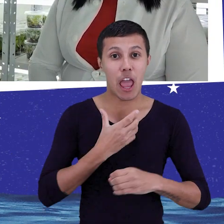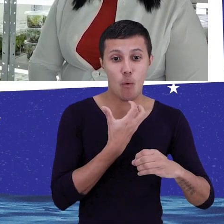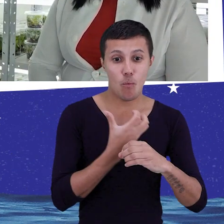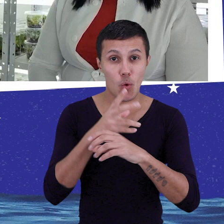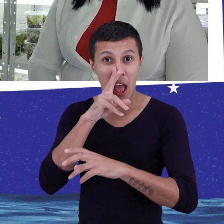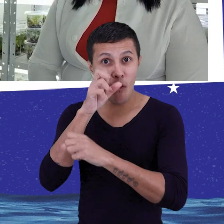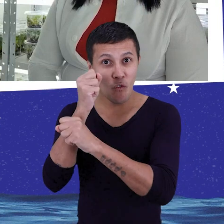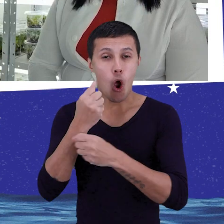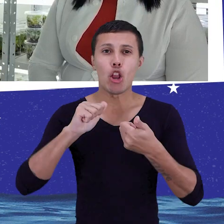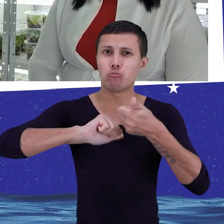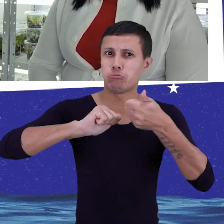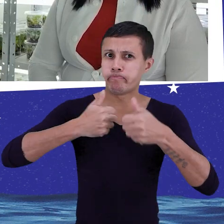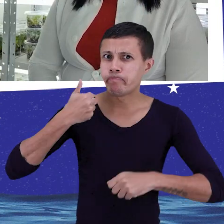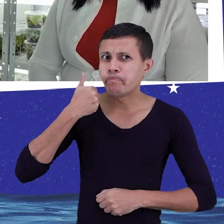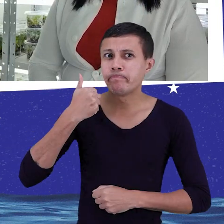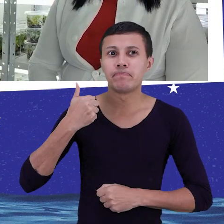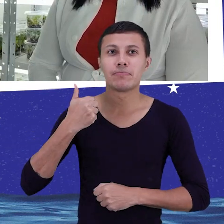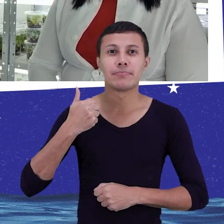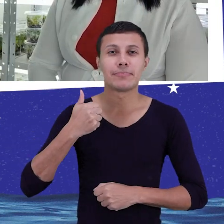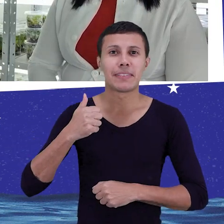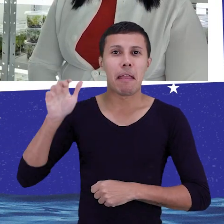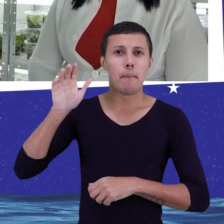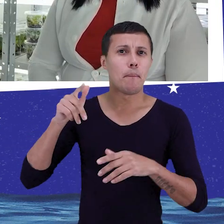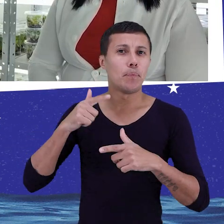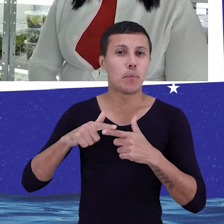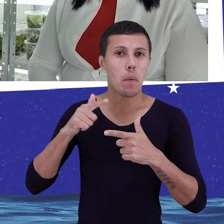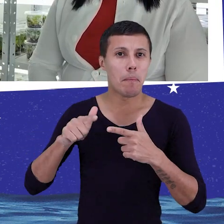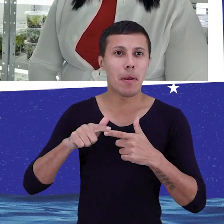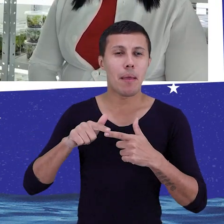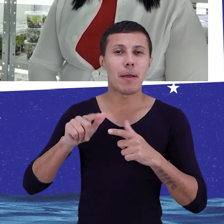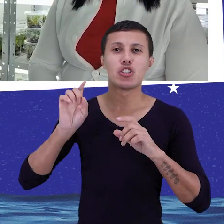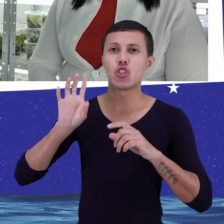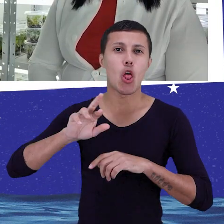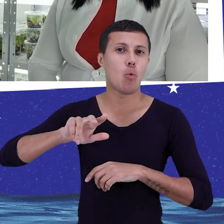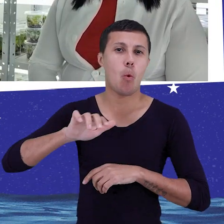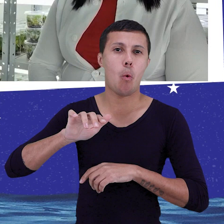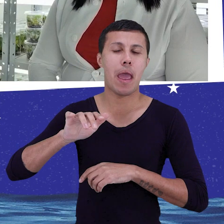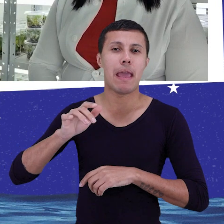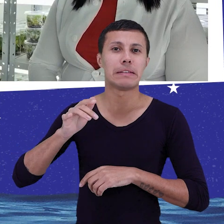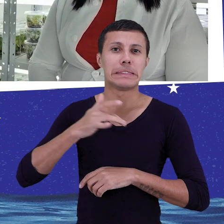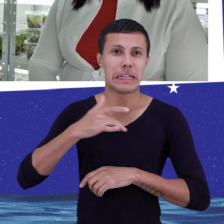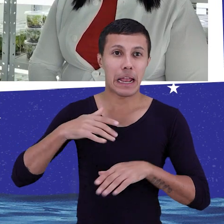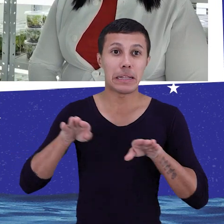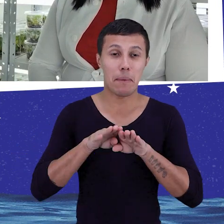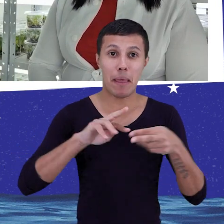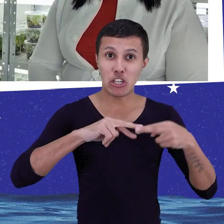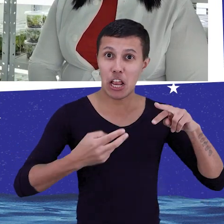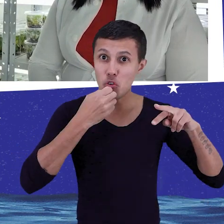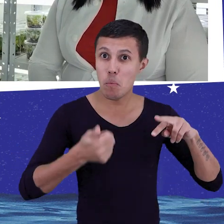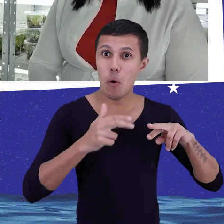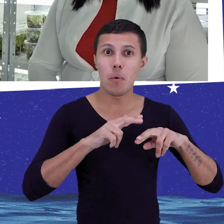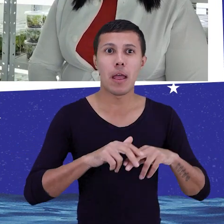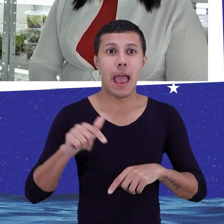mudas com qualidade, né? Tanto fitossanitária, também como genética. Então, hoje, aqui no estado, nós somos a